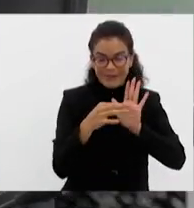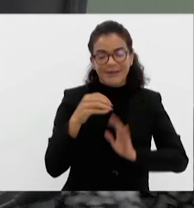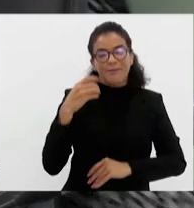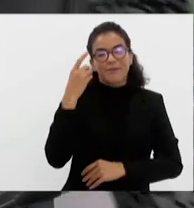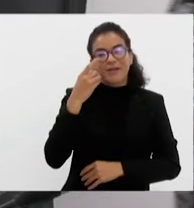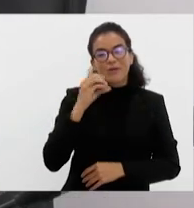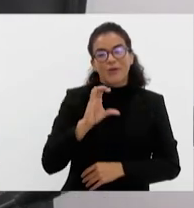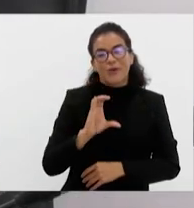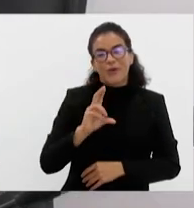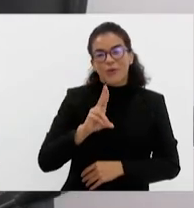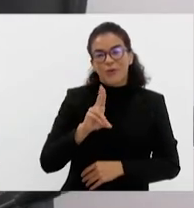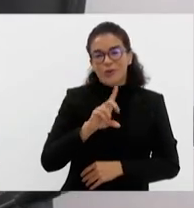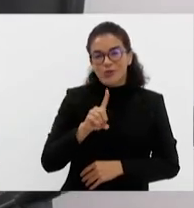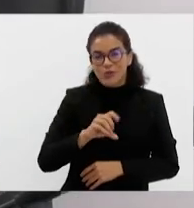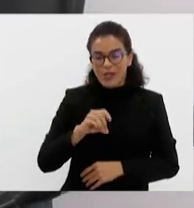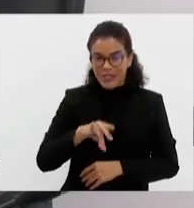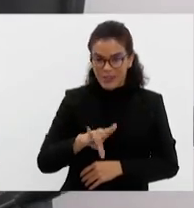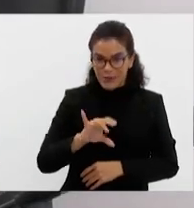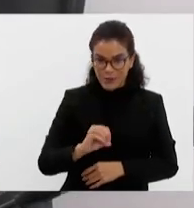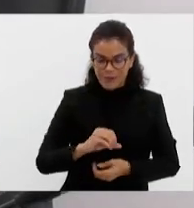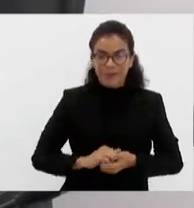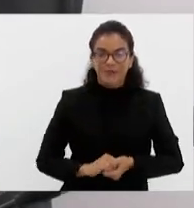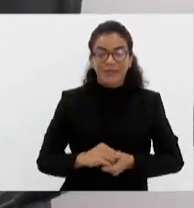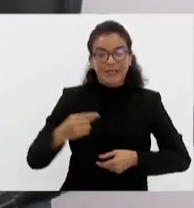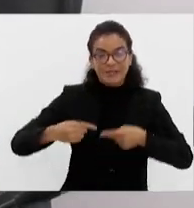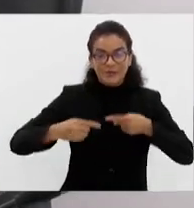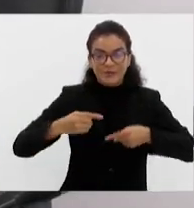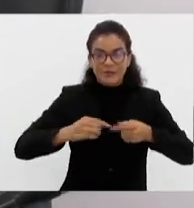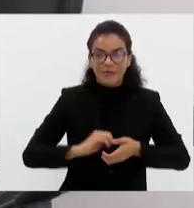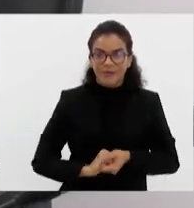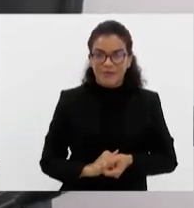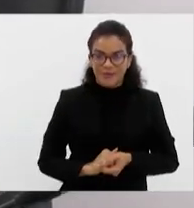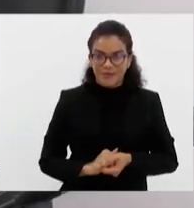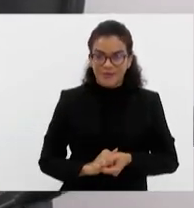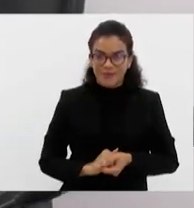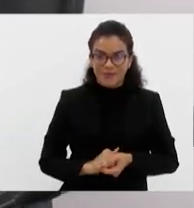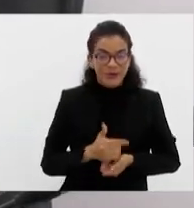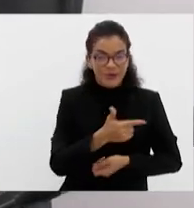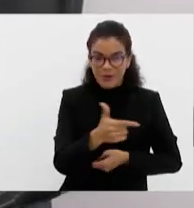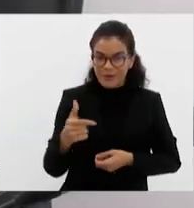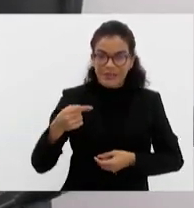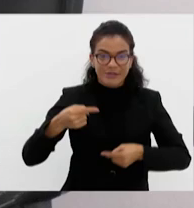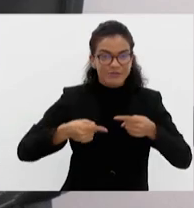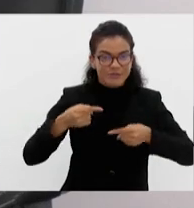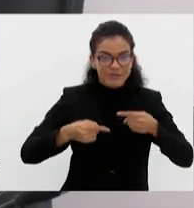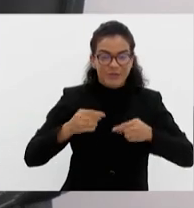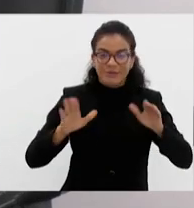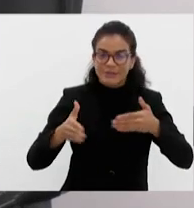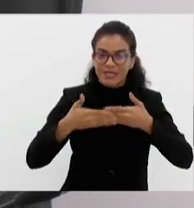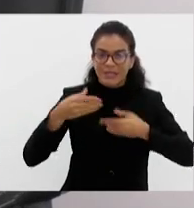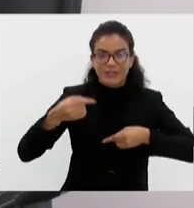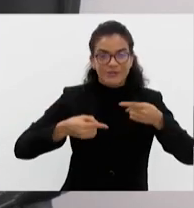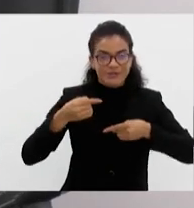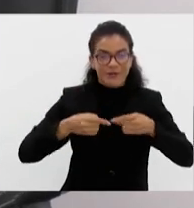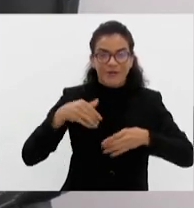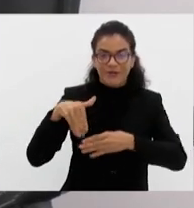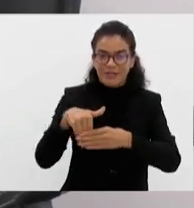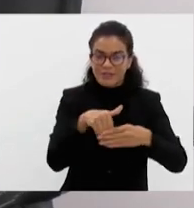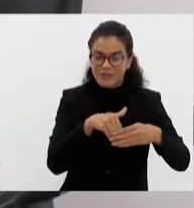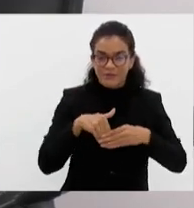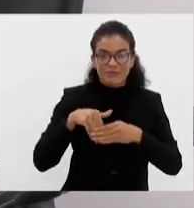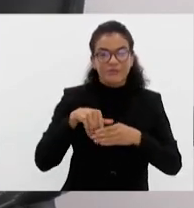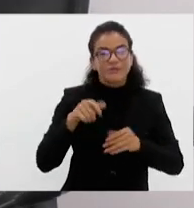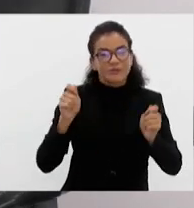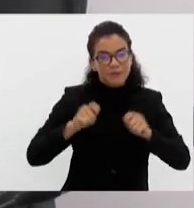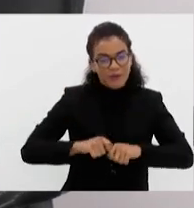Cozzolino foi pela constitucionalidade. Em discussão. Não havendo quem queira discutir, encerrada a discussão. Em votação, os senhores que